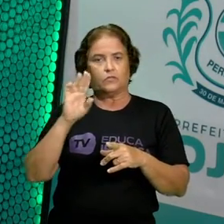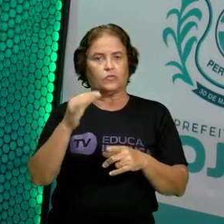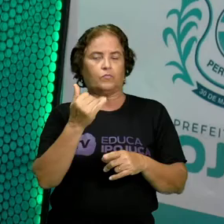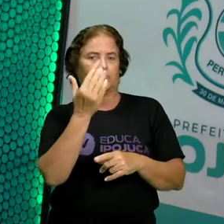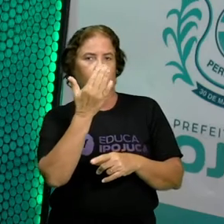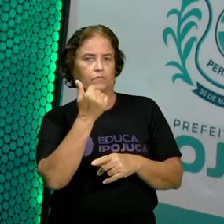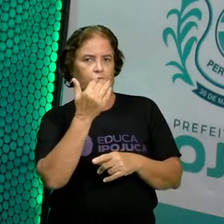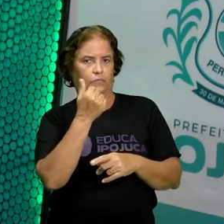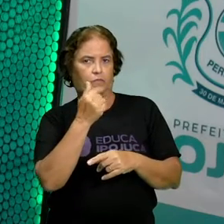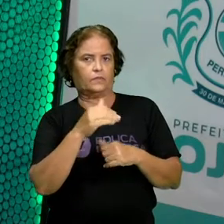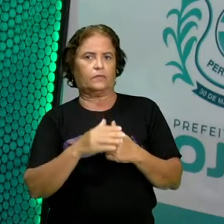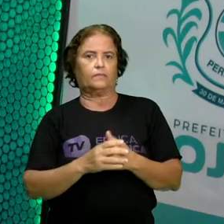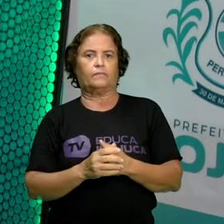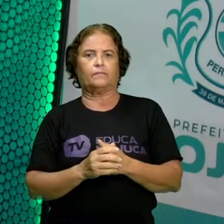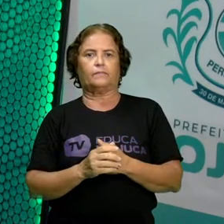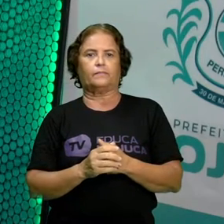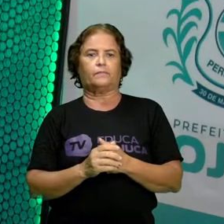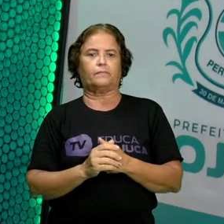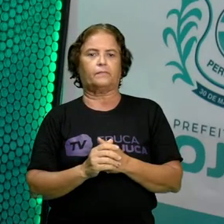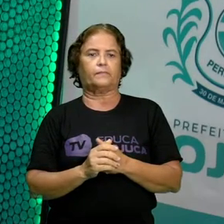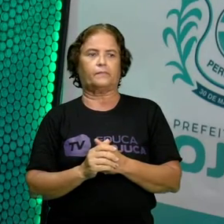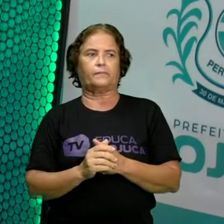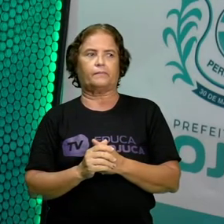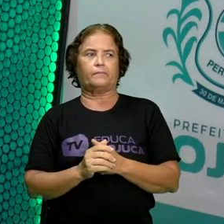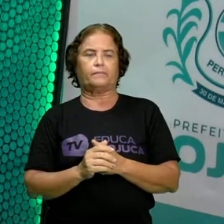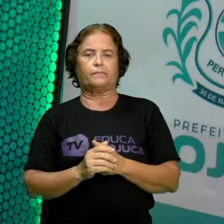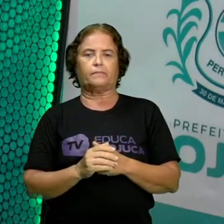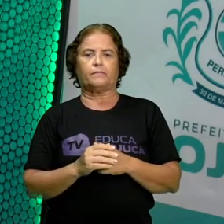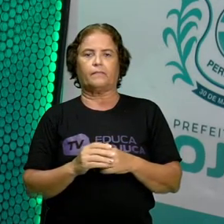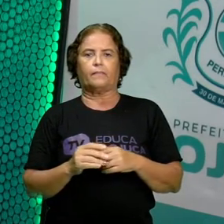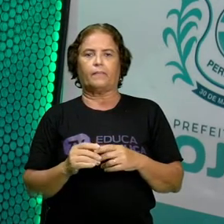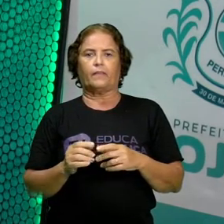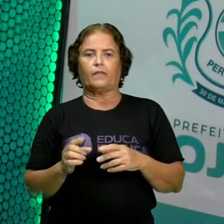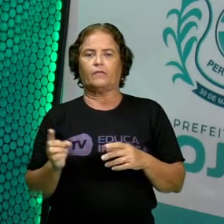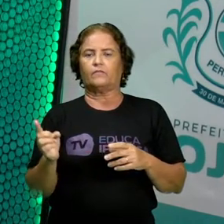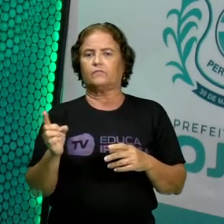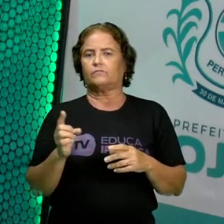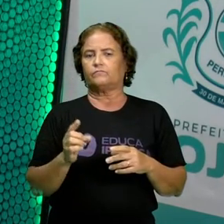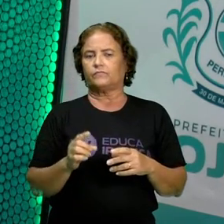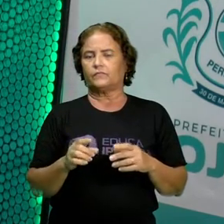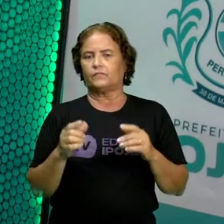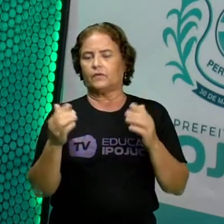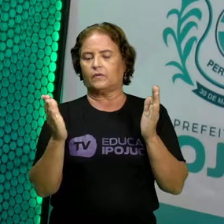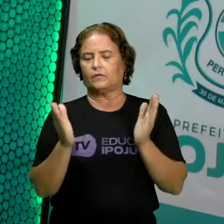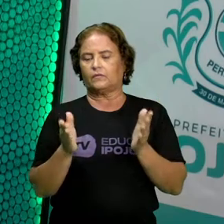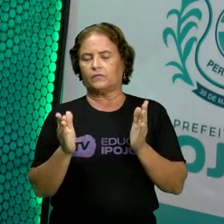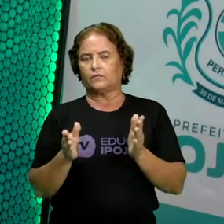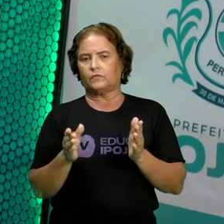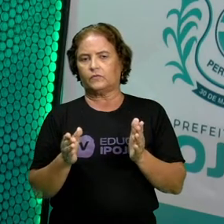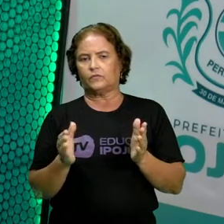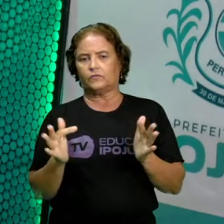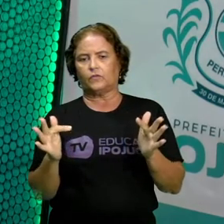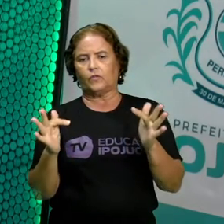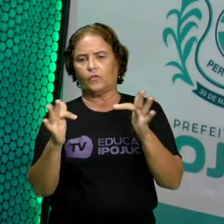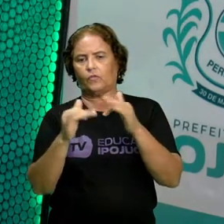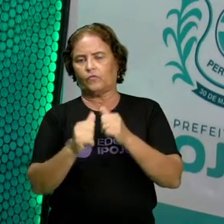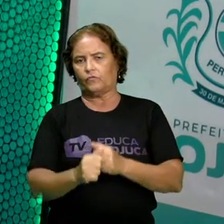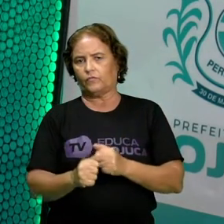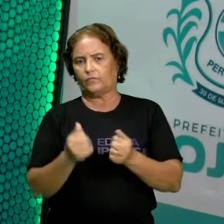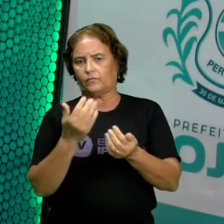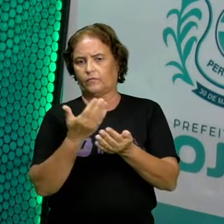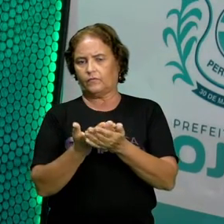alimentos. Então, vamos lá. E vamos chegando no nosso finalzinho de